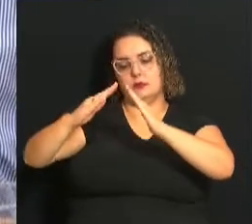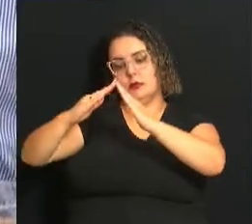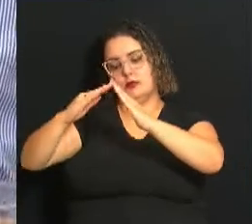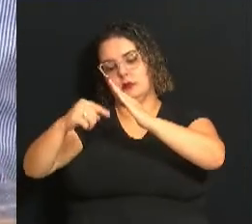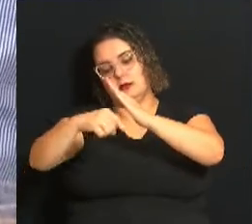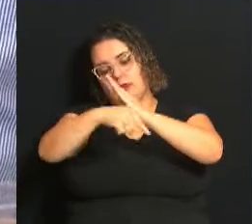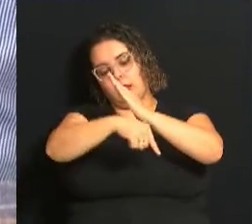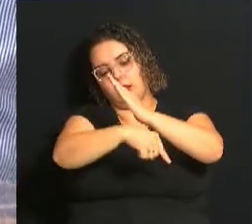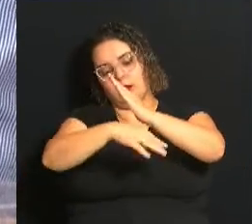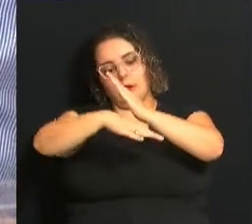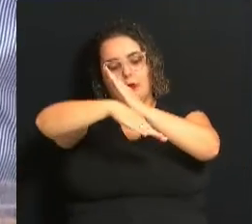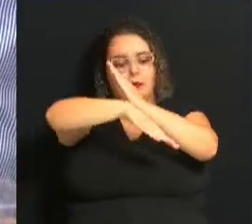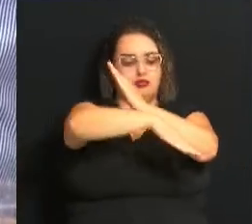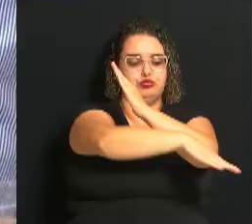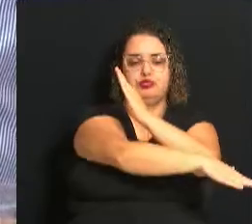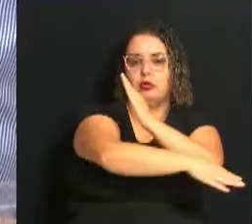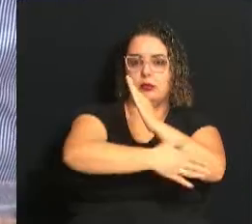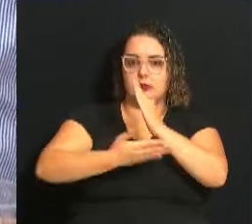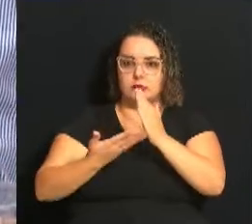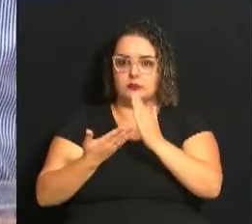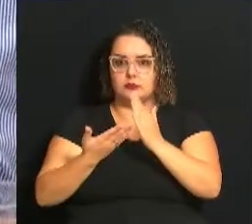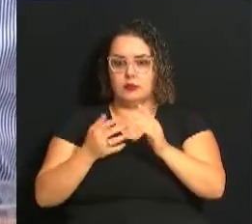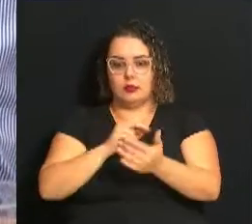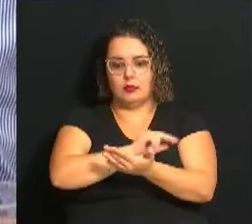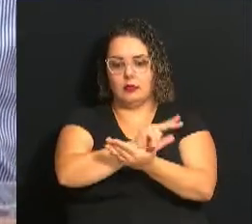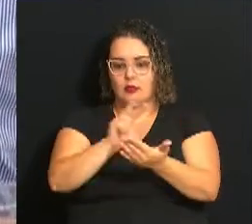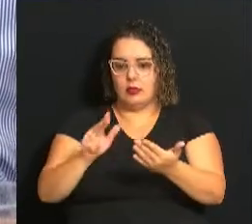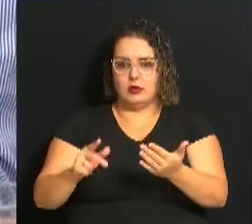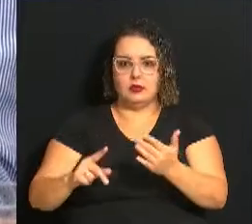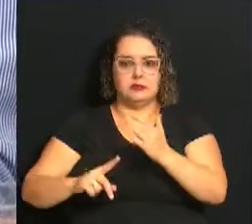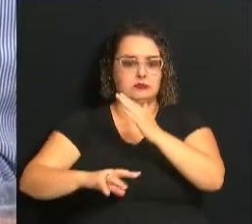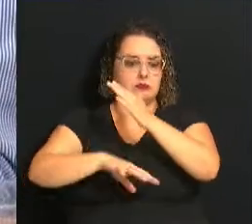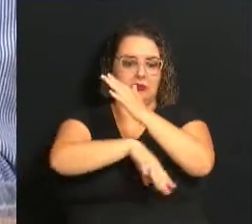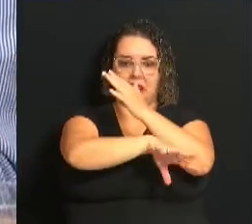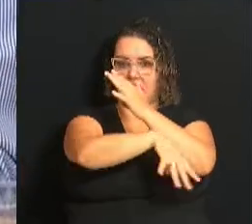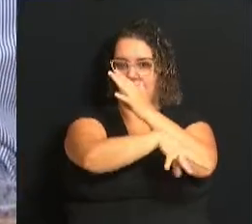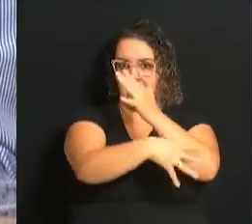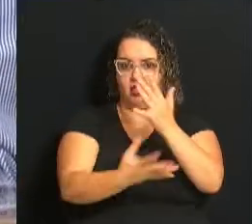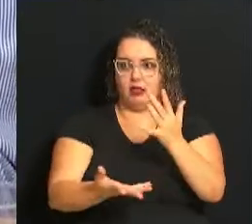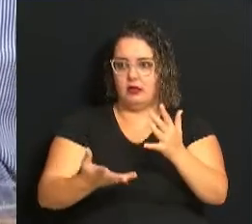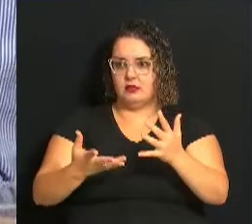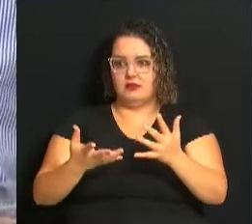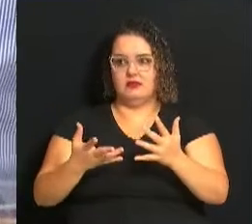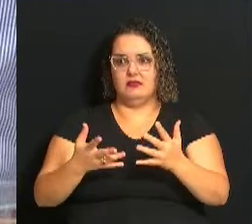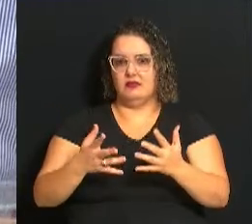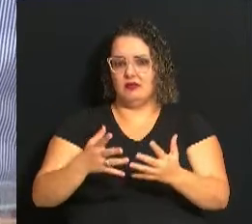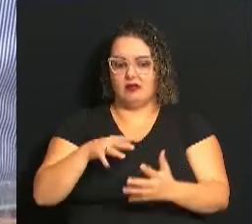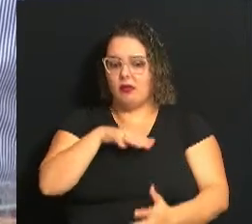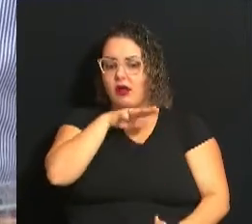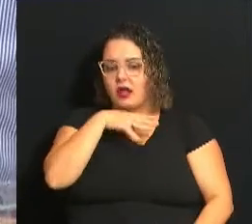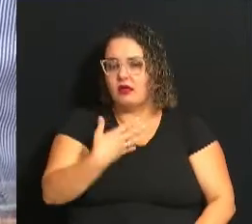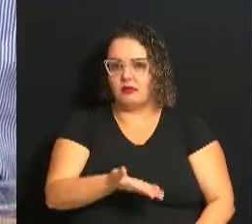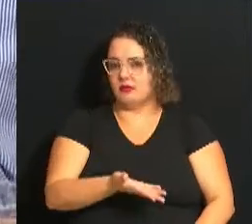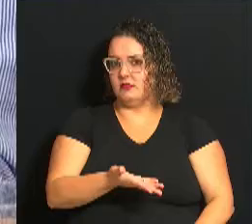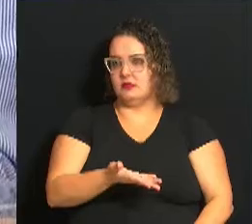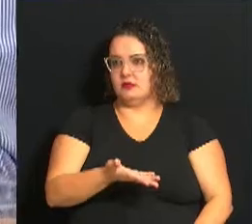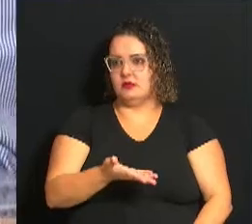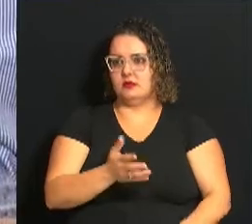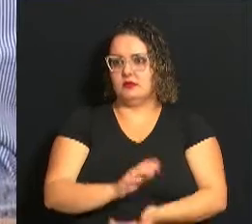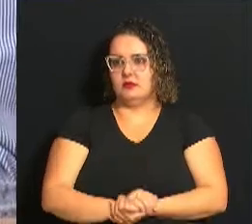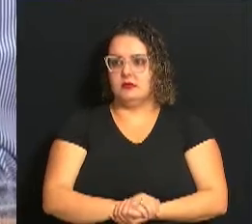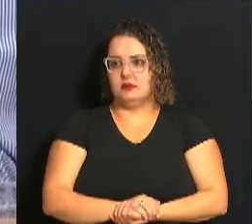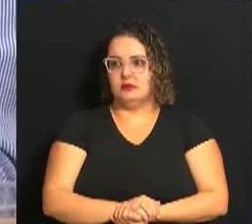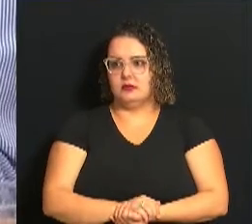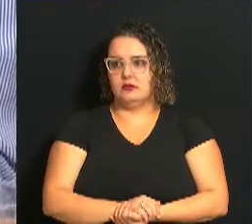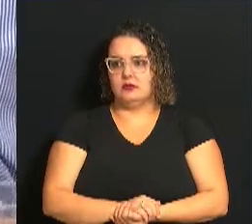e que junta uma série de bicho ali embaixo, que fica insalubre, insano, né? Ou você fecha